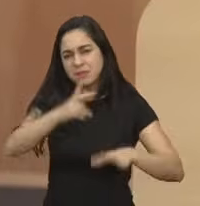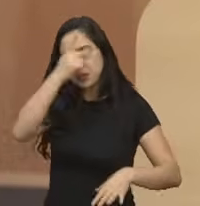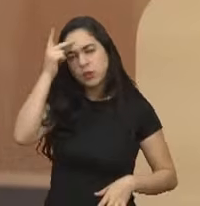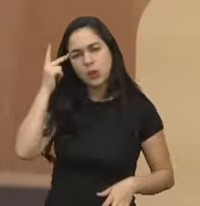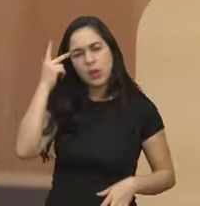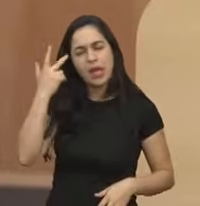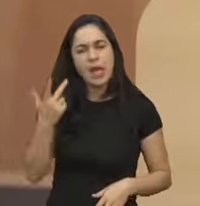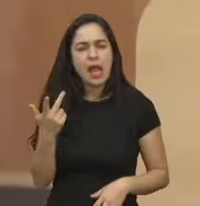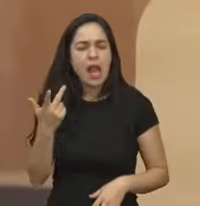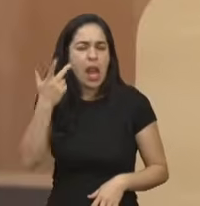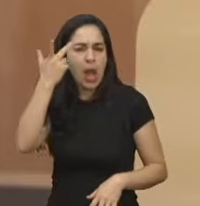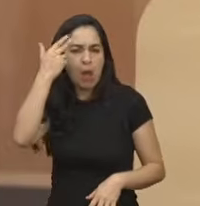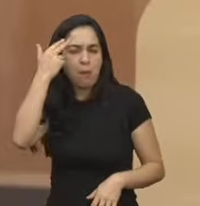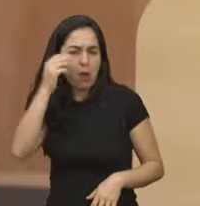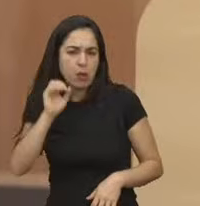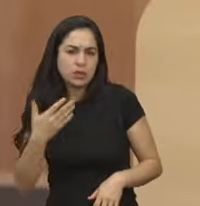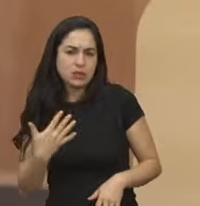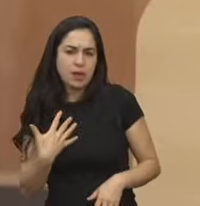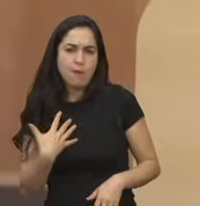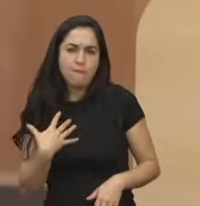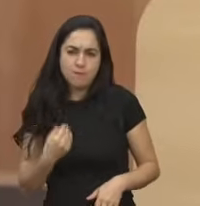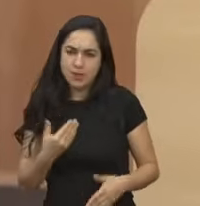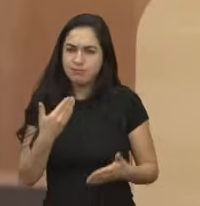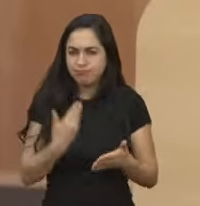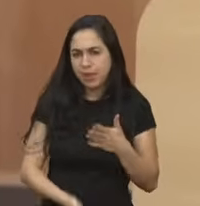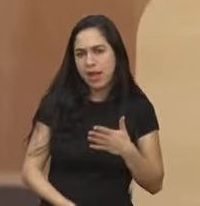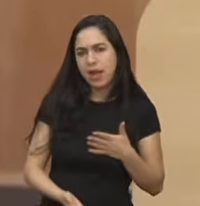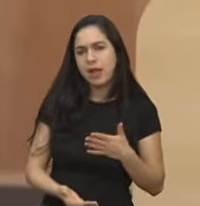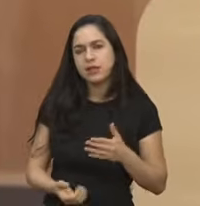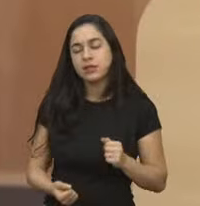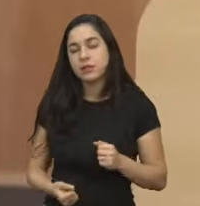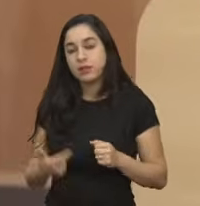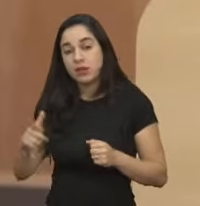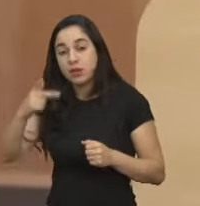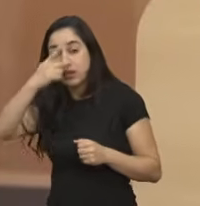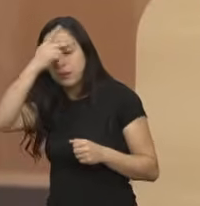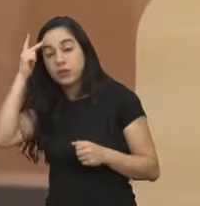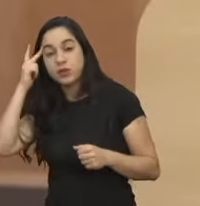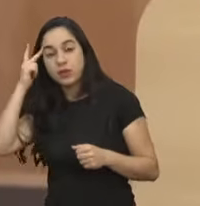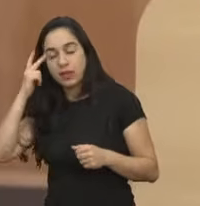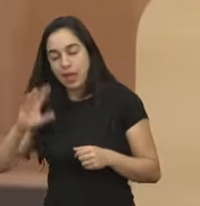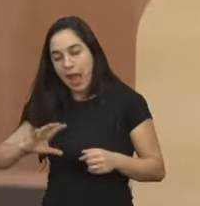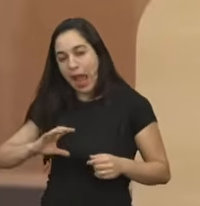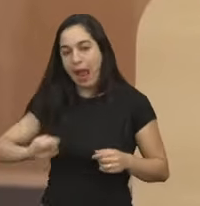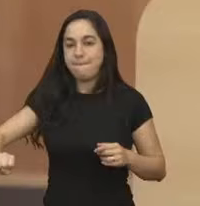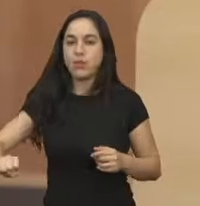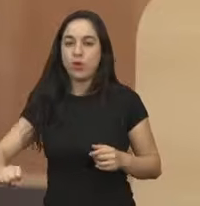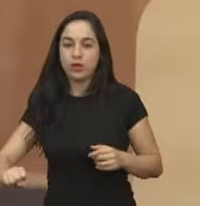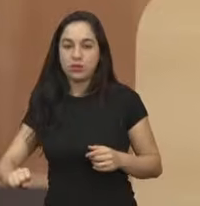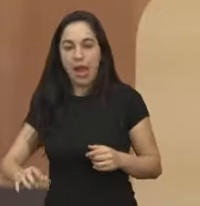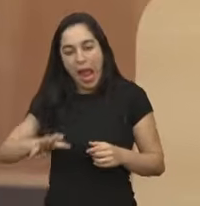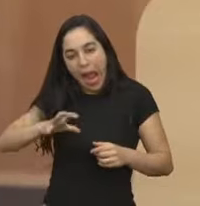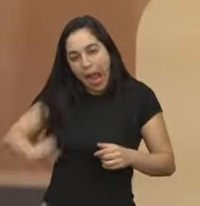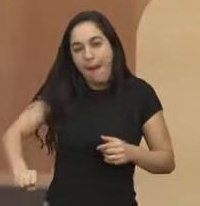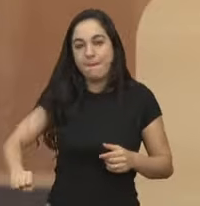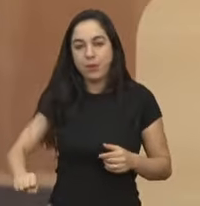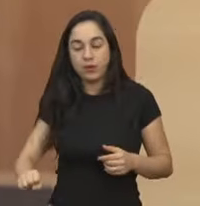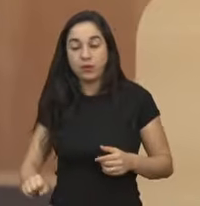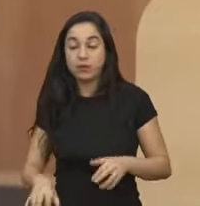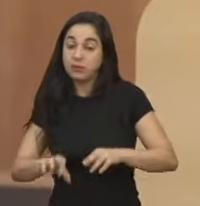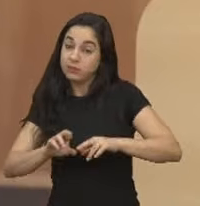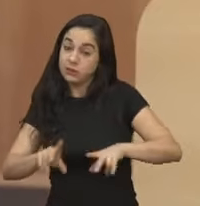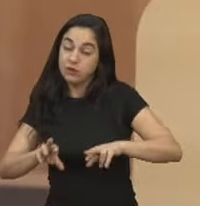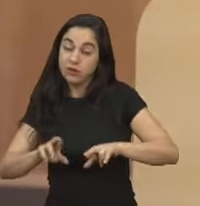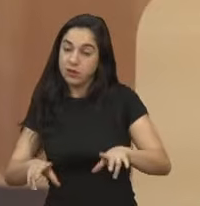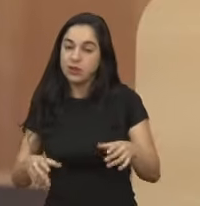ou provocadas. E é diferente, claro, o luto daquela situação que foi natural, daquela que foi provocada, mas não